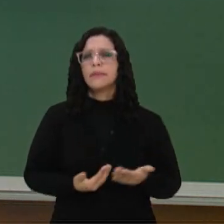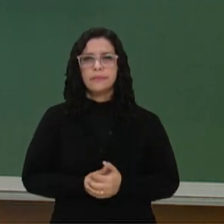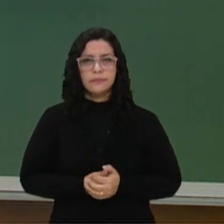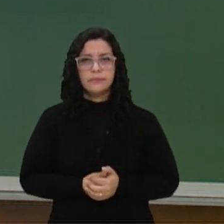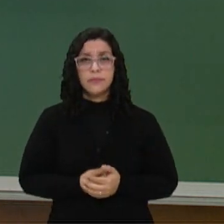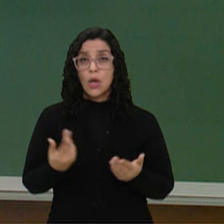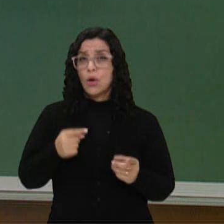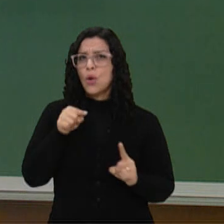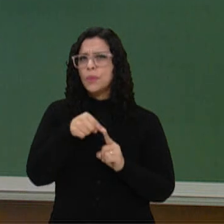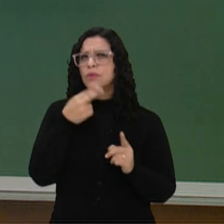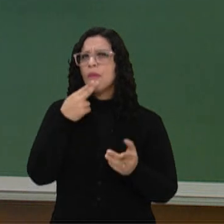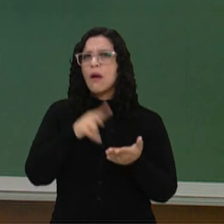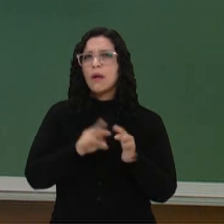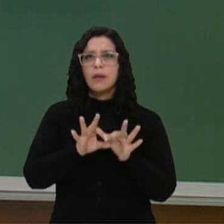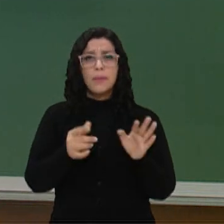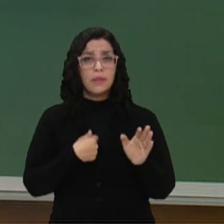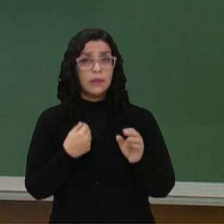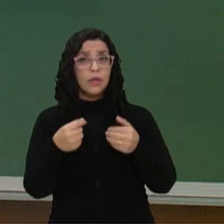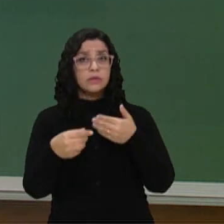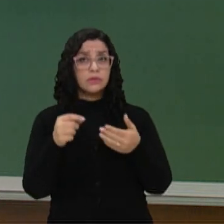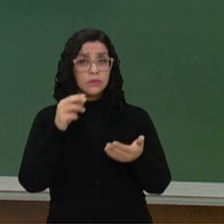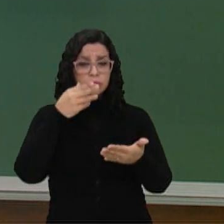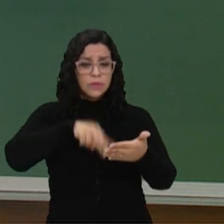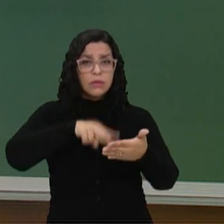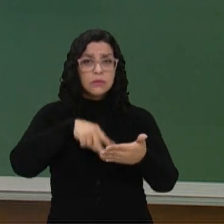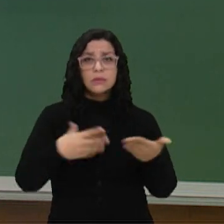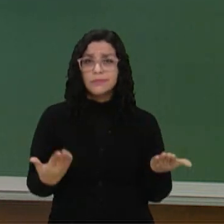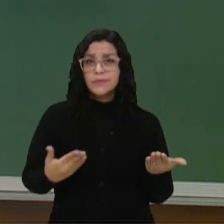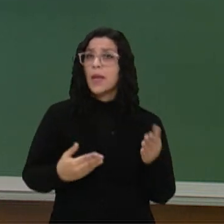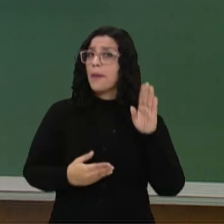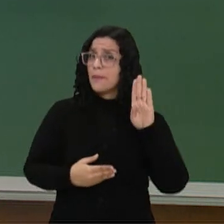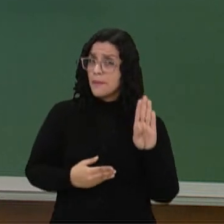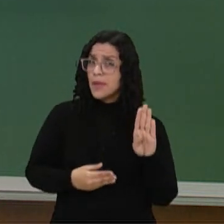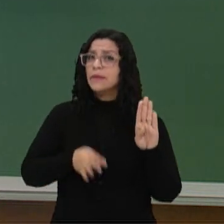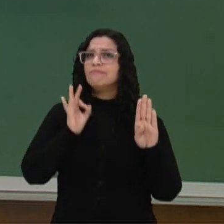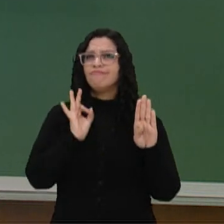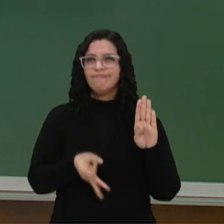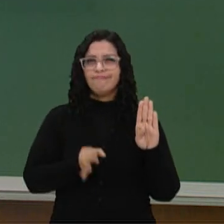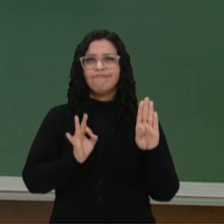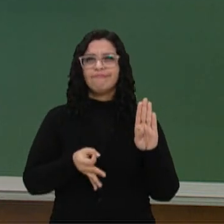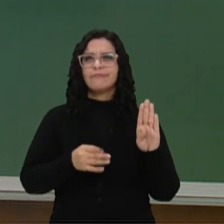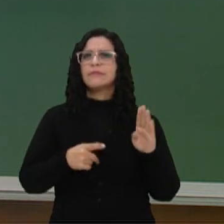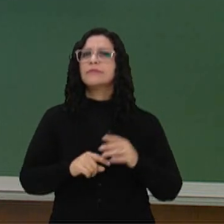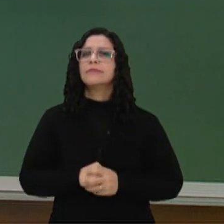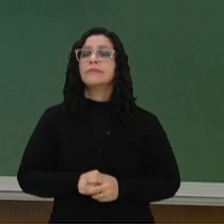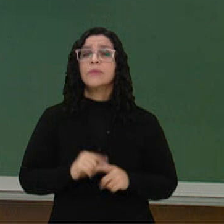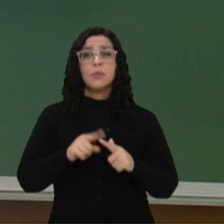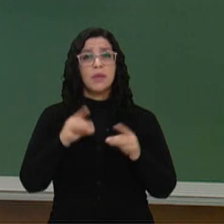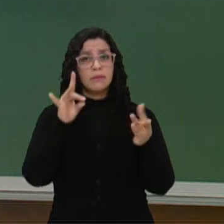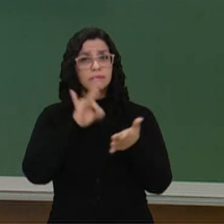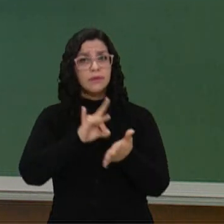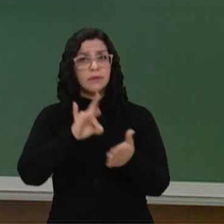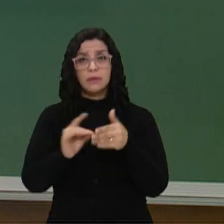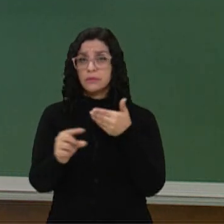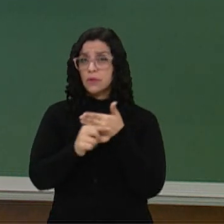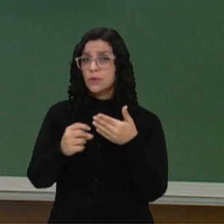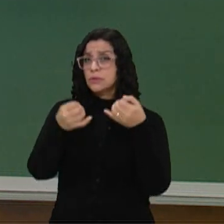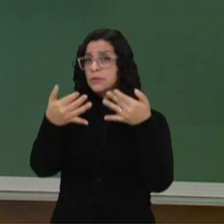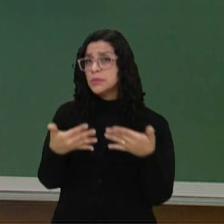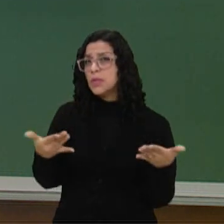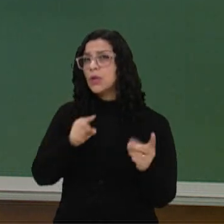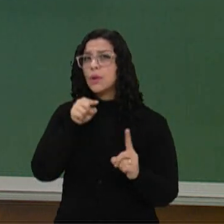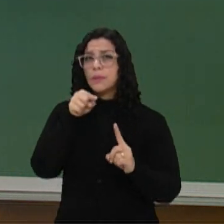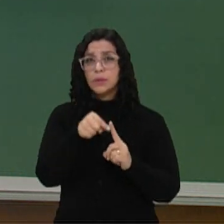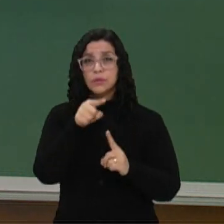B é o objetivo desta carta que estamos trabalhando? Se você pensou na letra B, pensou certo. Realmente, a autora tem como